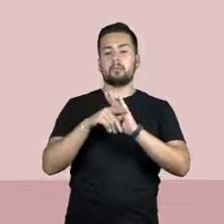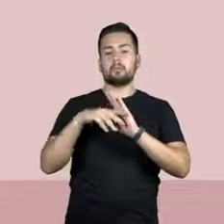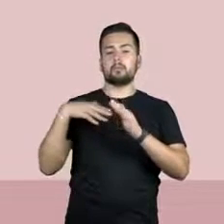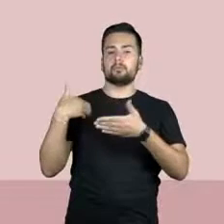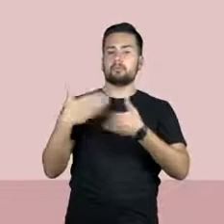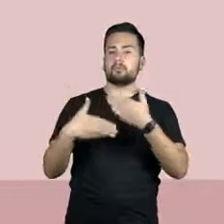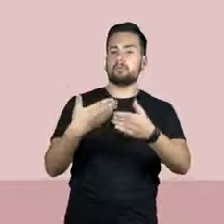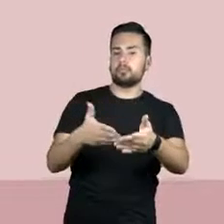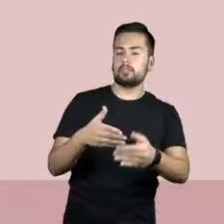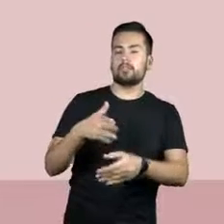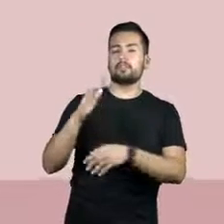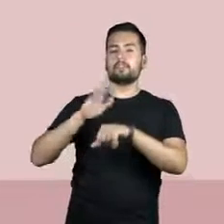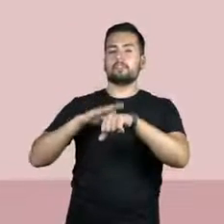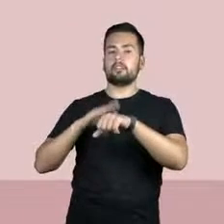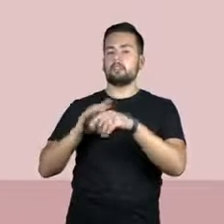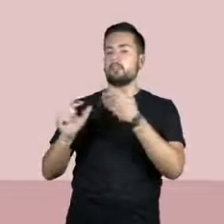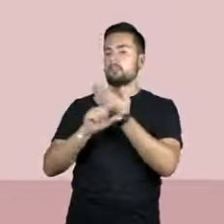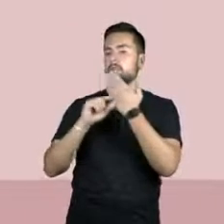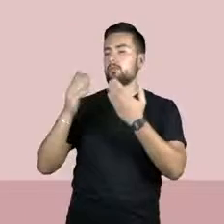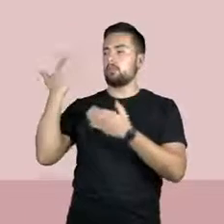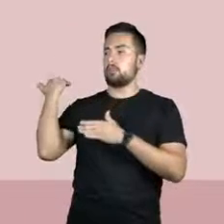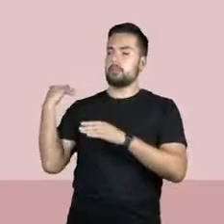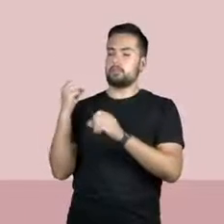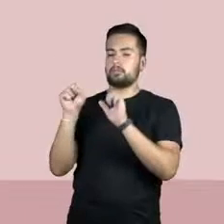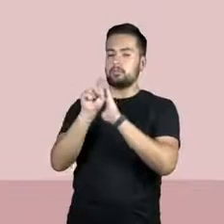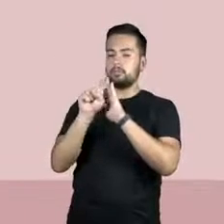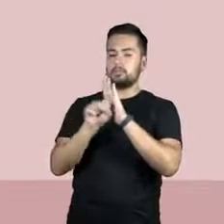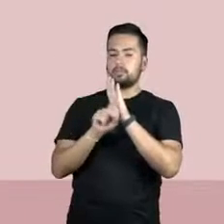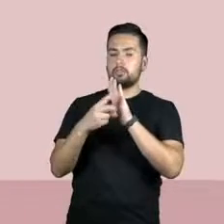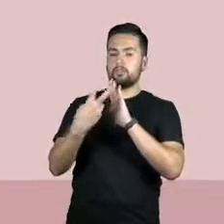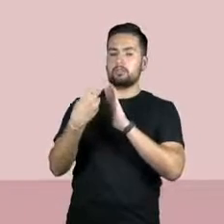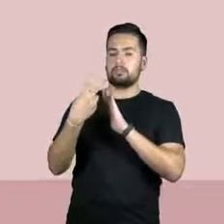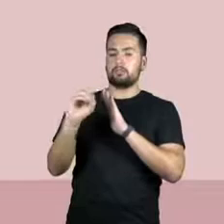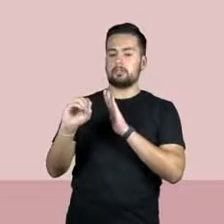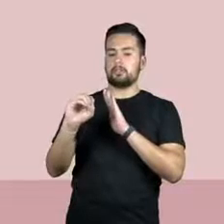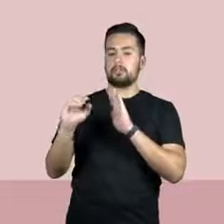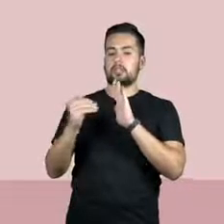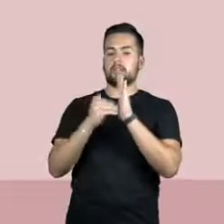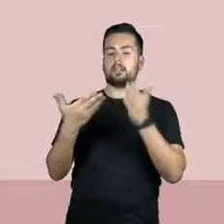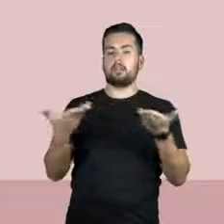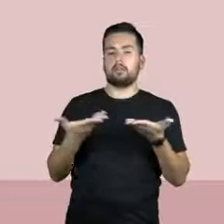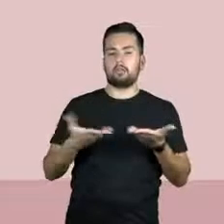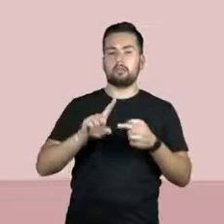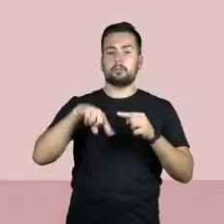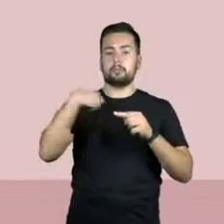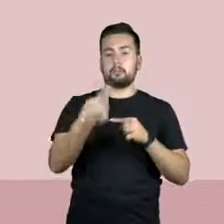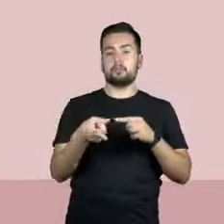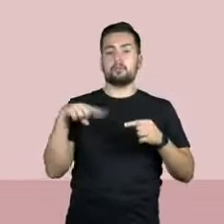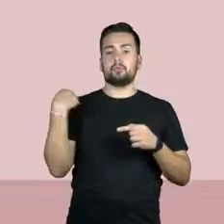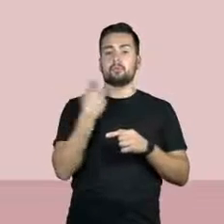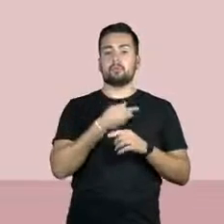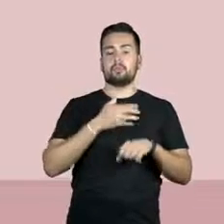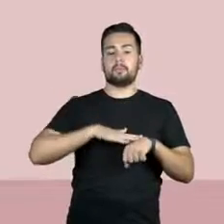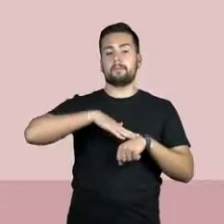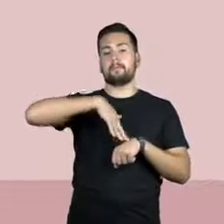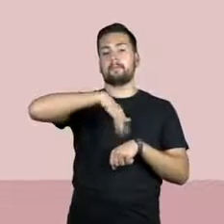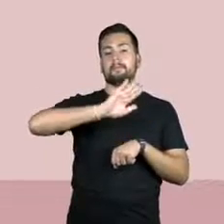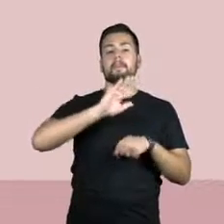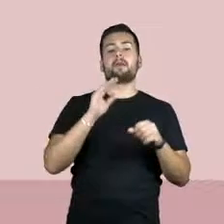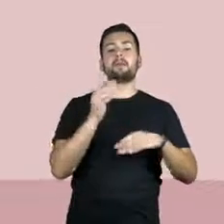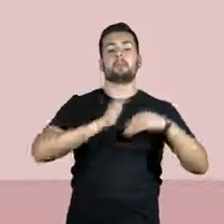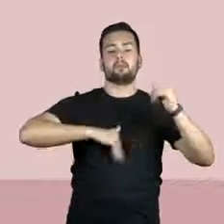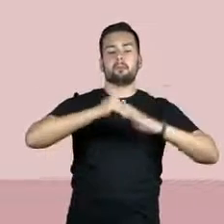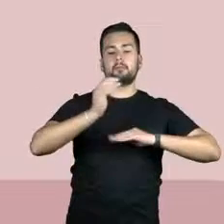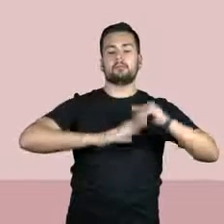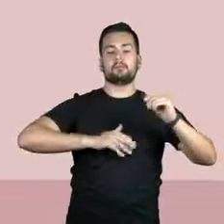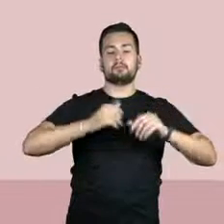autores desde o início do século XX até o momento atual, e, após isso, a gente vai trazer um pouco mais para a prática